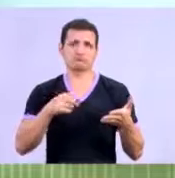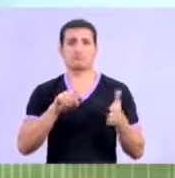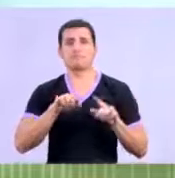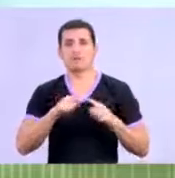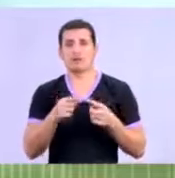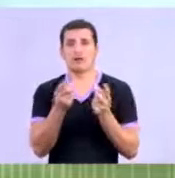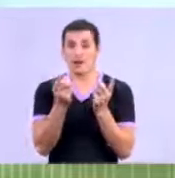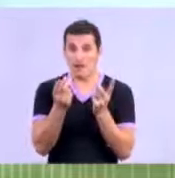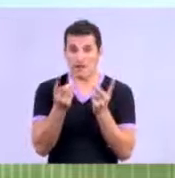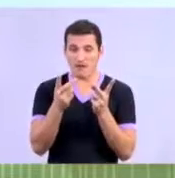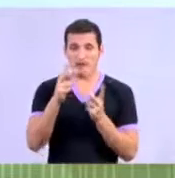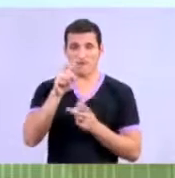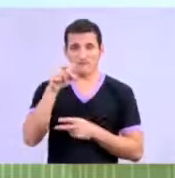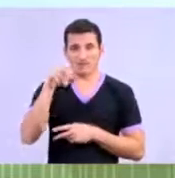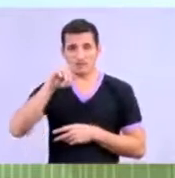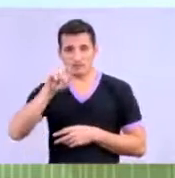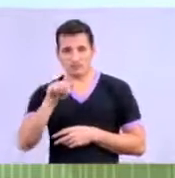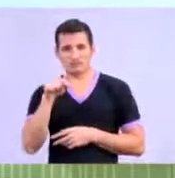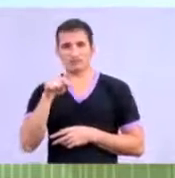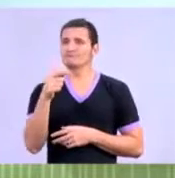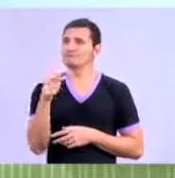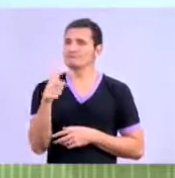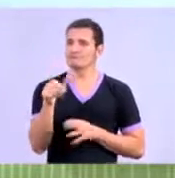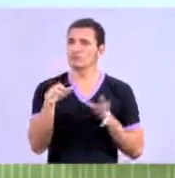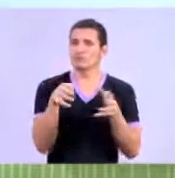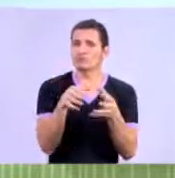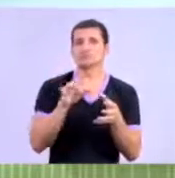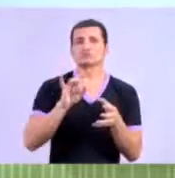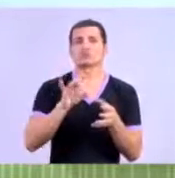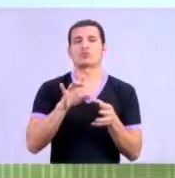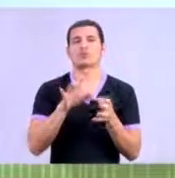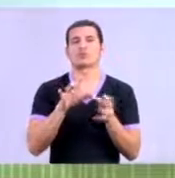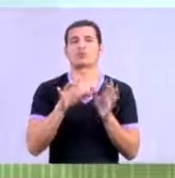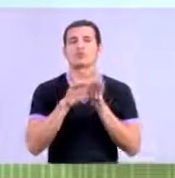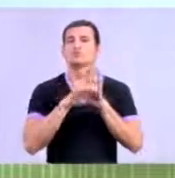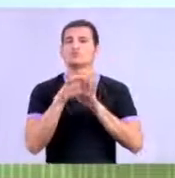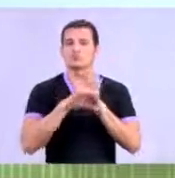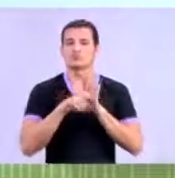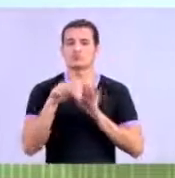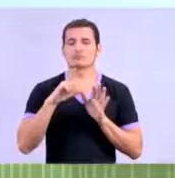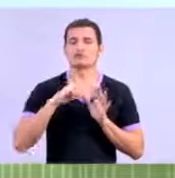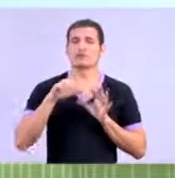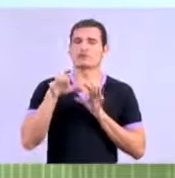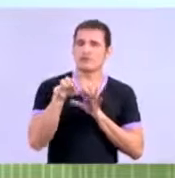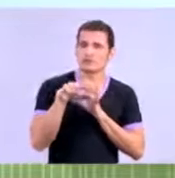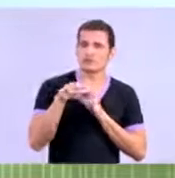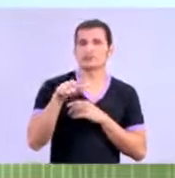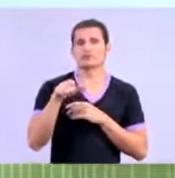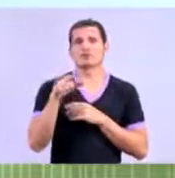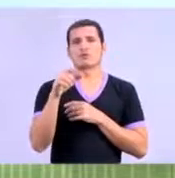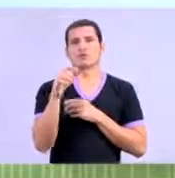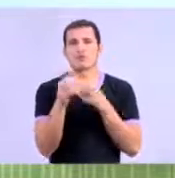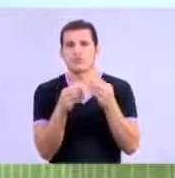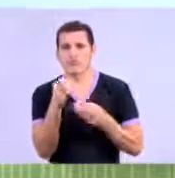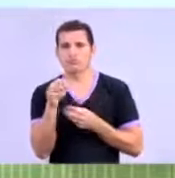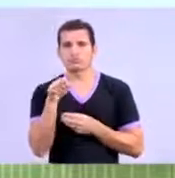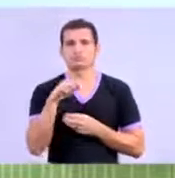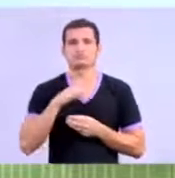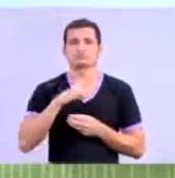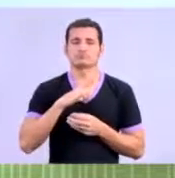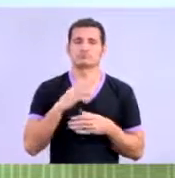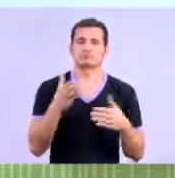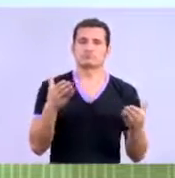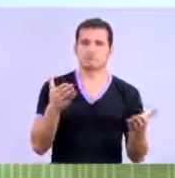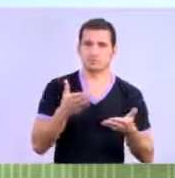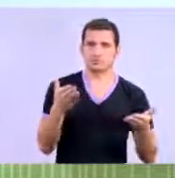existe como um objeto concreto, e sim como conceito. E ele tem suas características e tem seus comportamentos. No caso do nosso exemplo